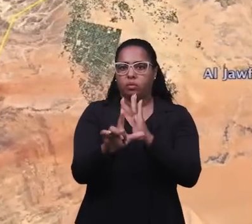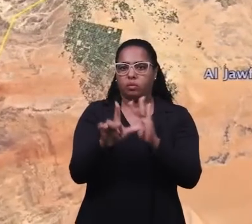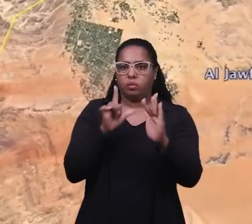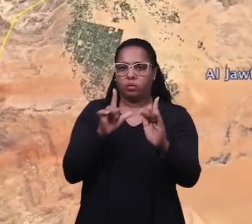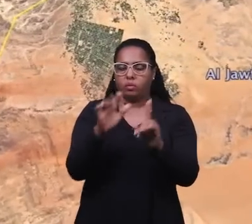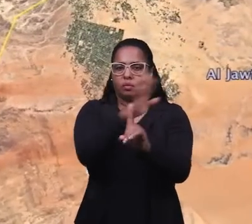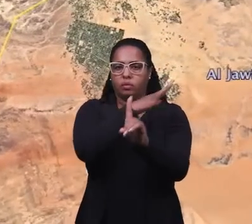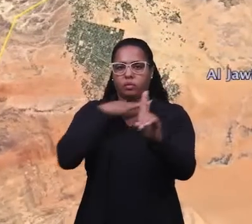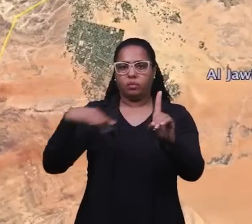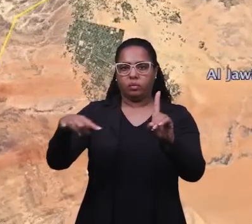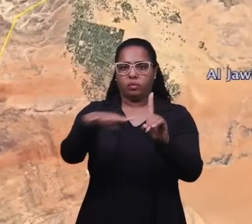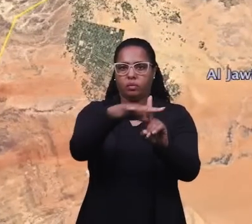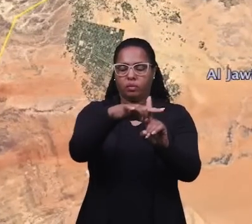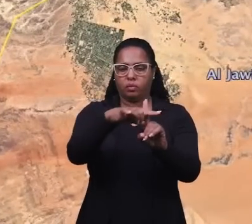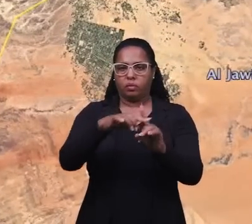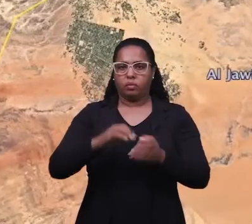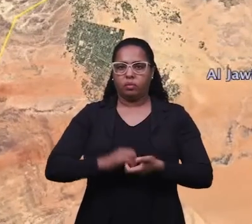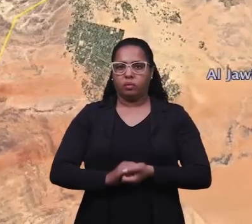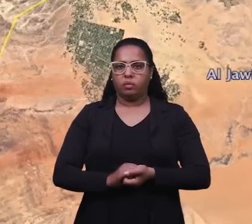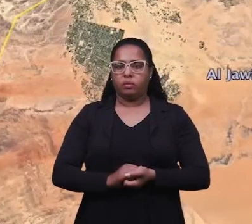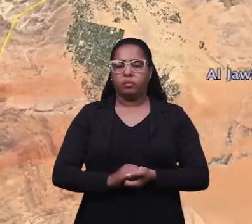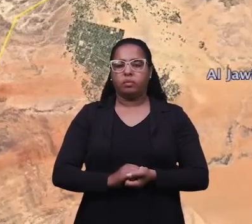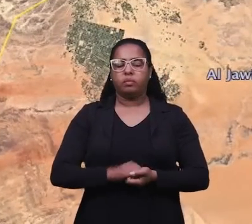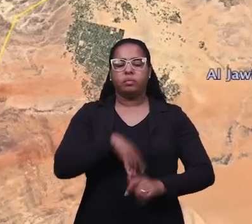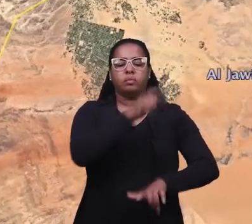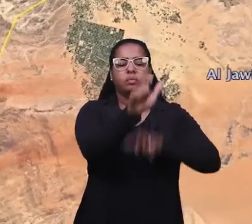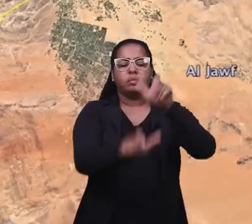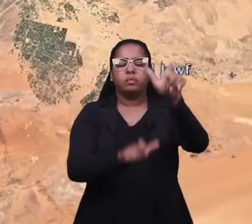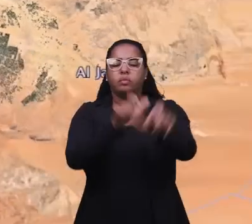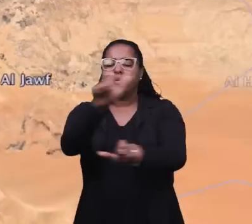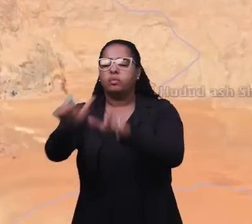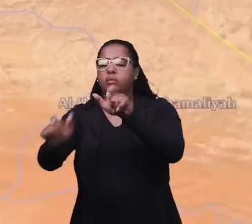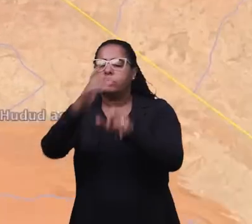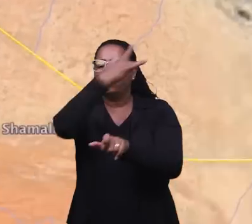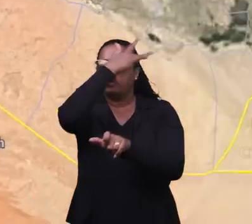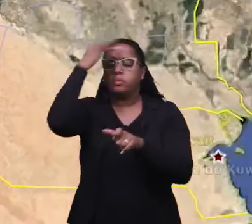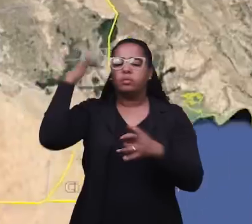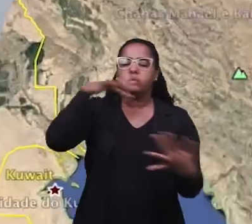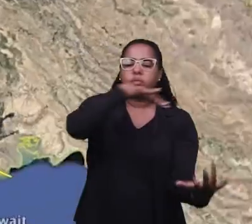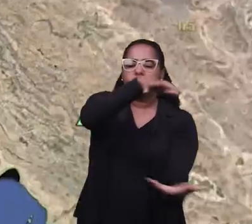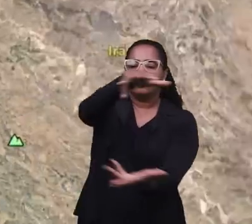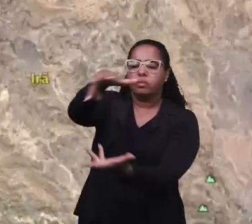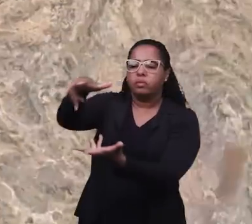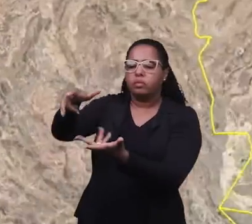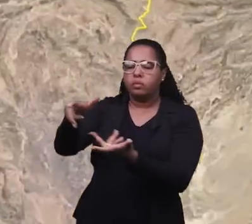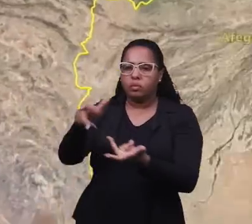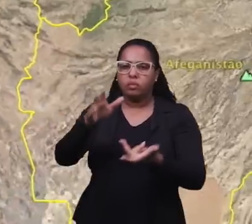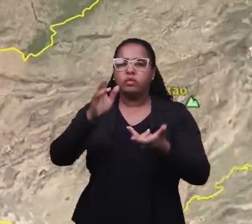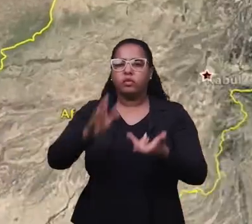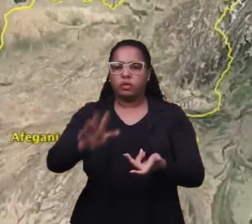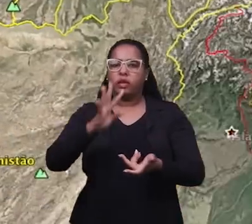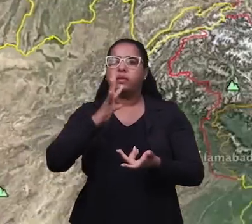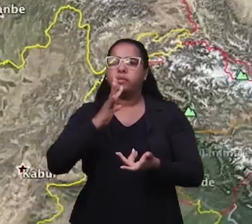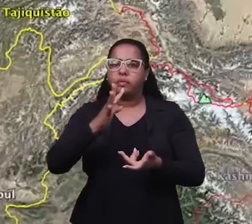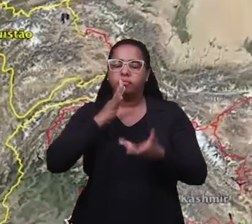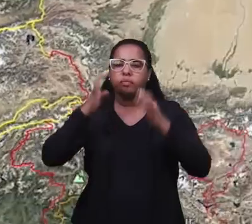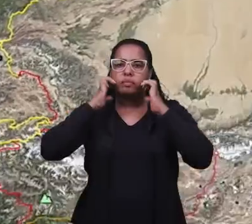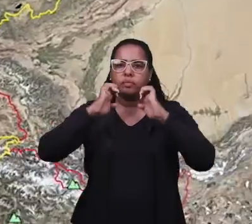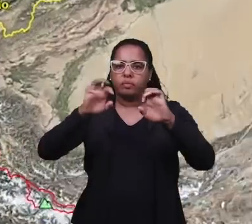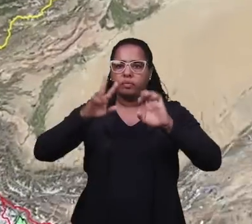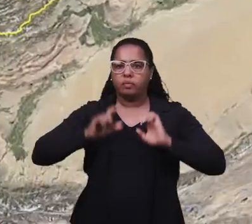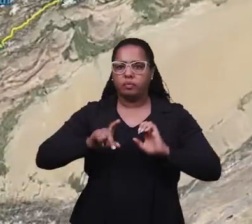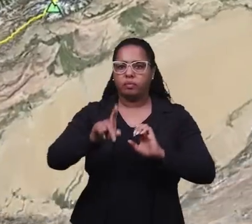na véspera de sua morte na cruz do Calvário. Pessoas de todas as partes do mundo têm sido alcançadas